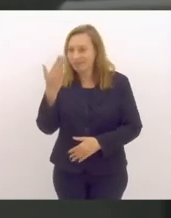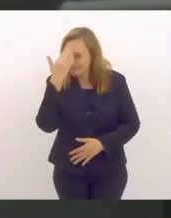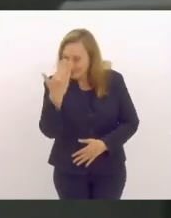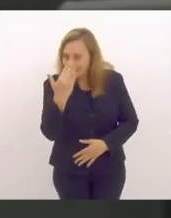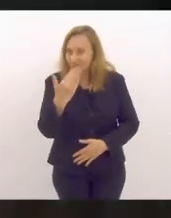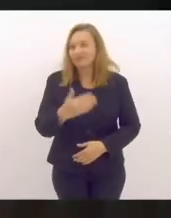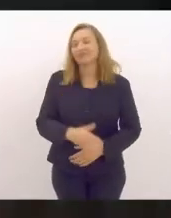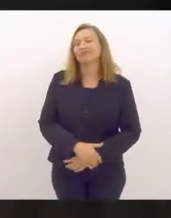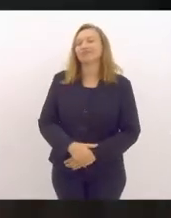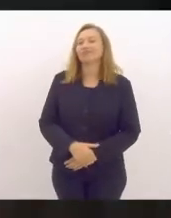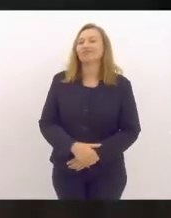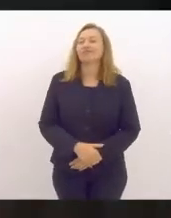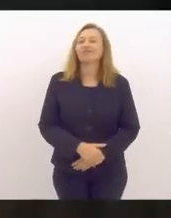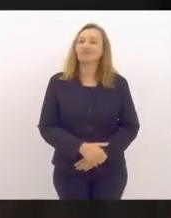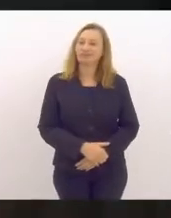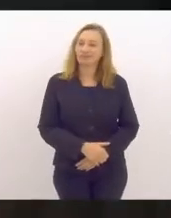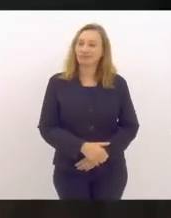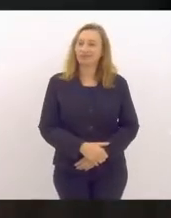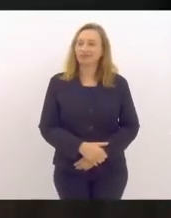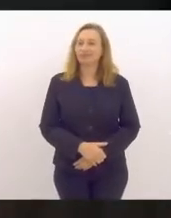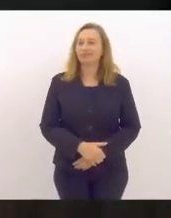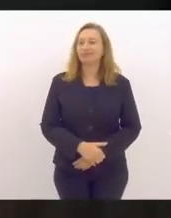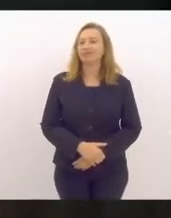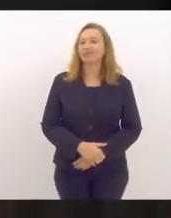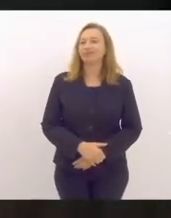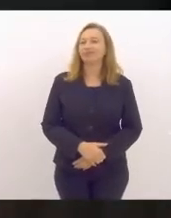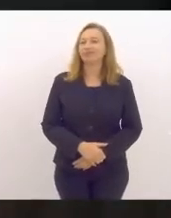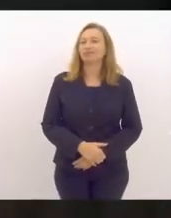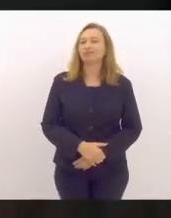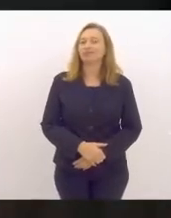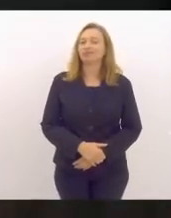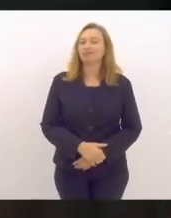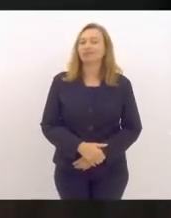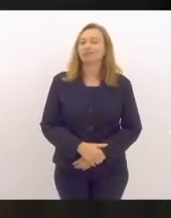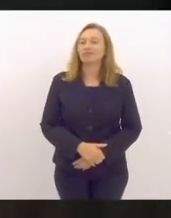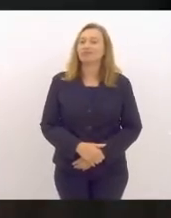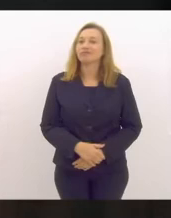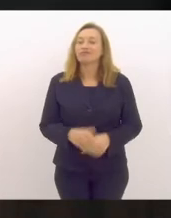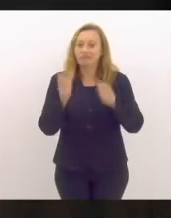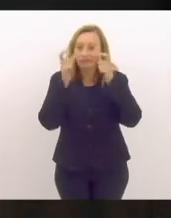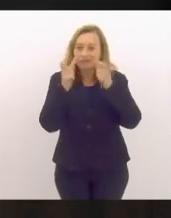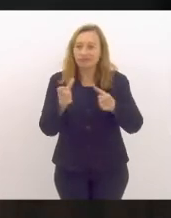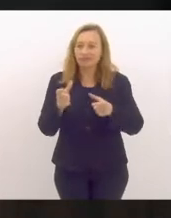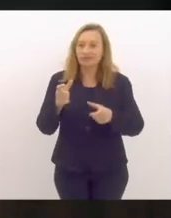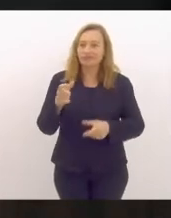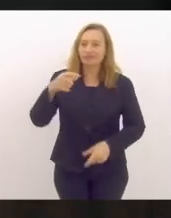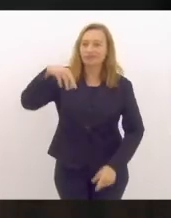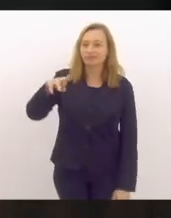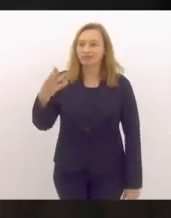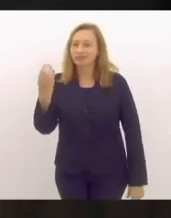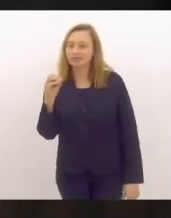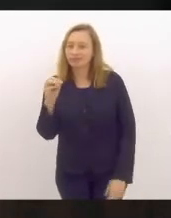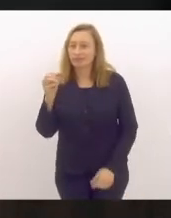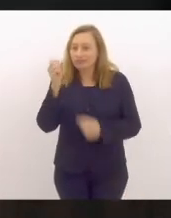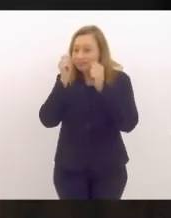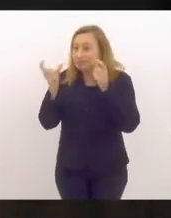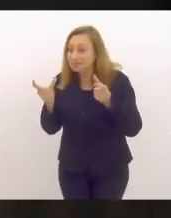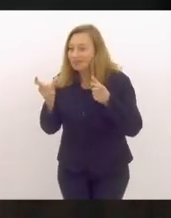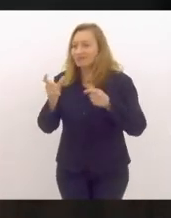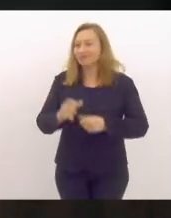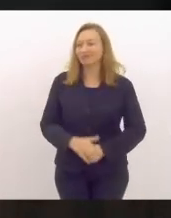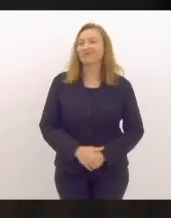obrigado. Para coautorias, atenção, Marquinho, acorda, Marquinho.